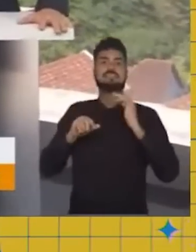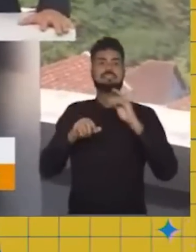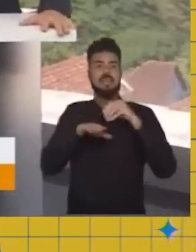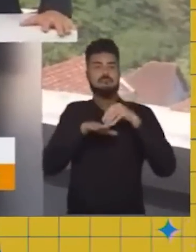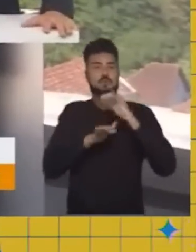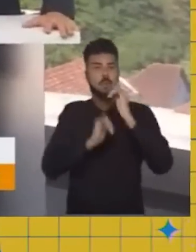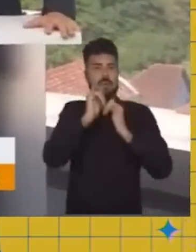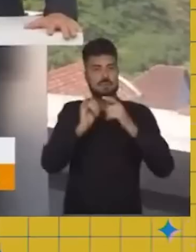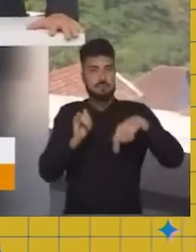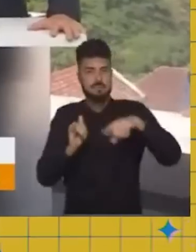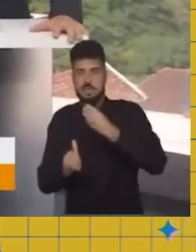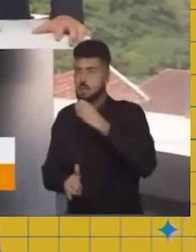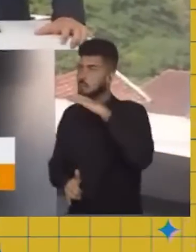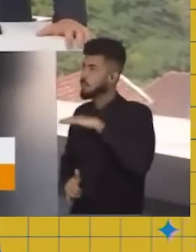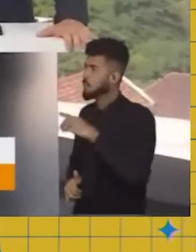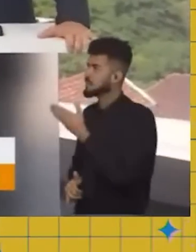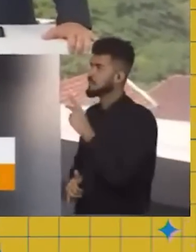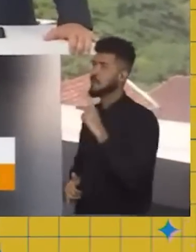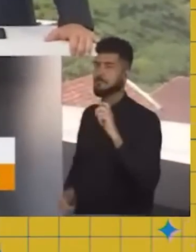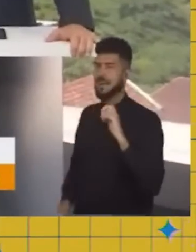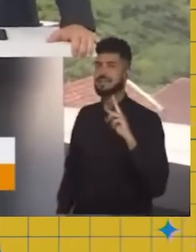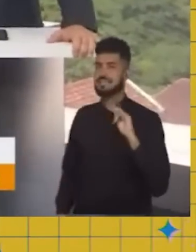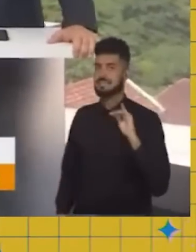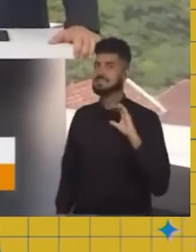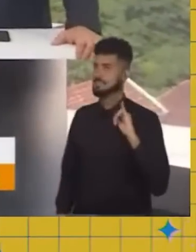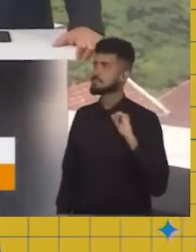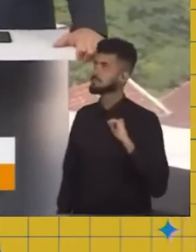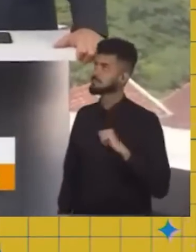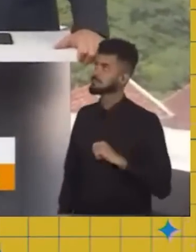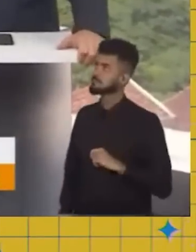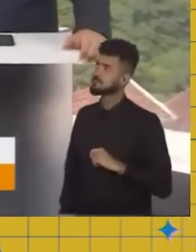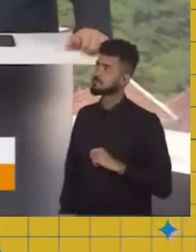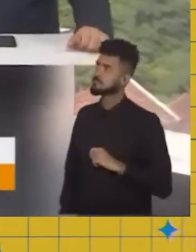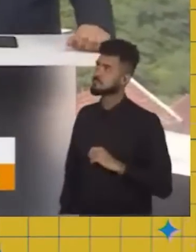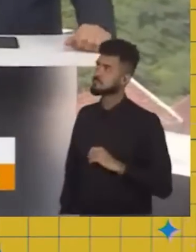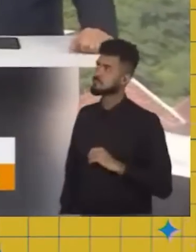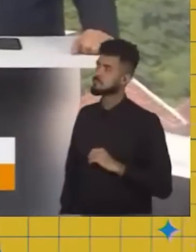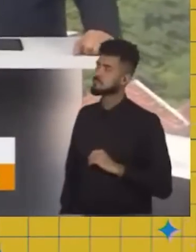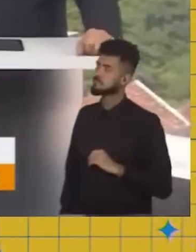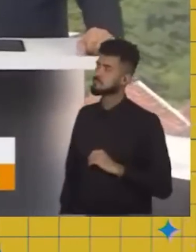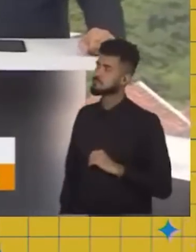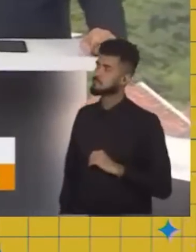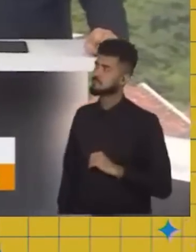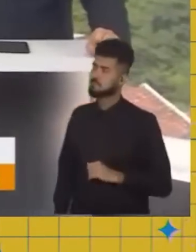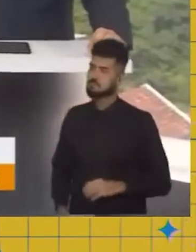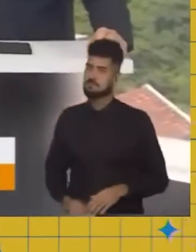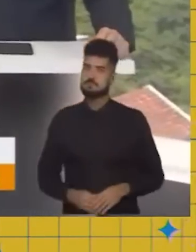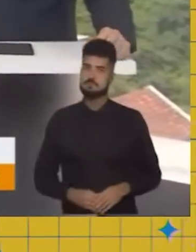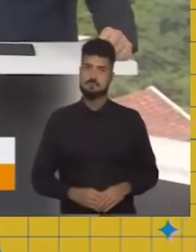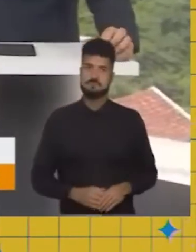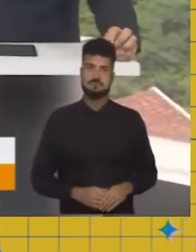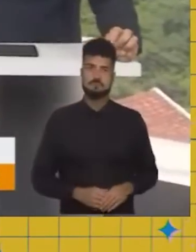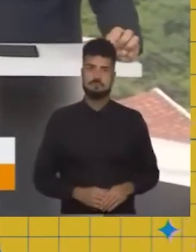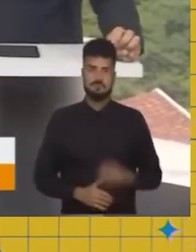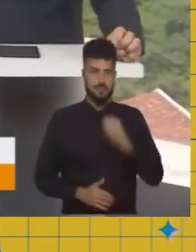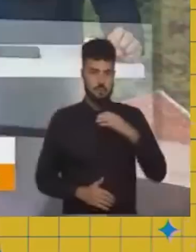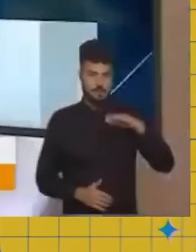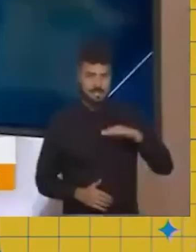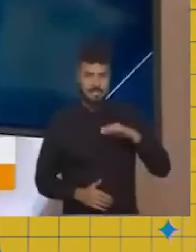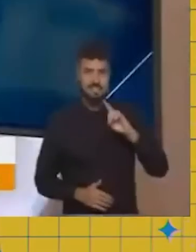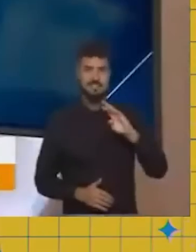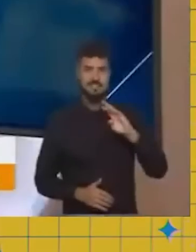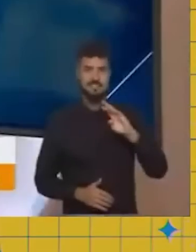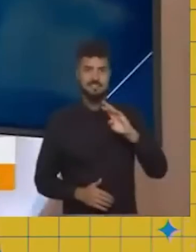informações. Boa tarde, Patrícia. Outras informações. Boa tarde, Patrícia. Boa tarde,